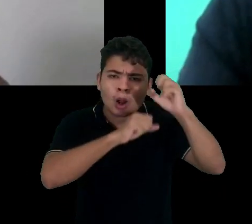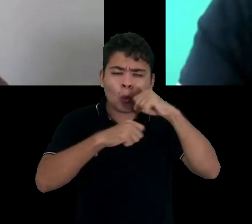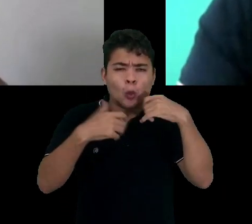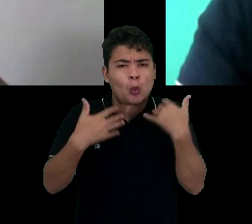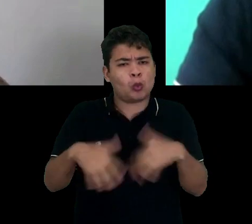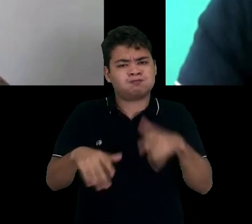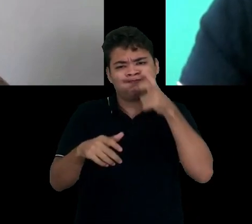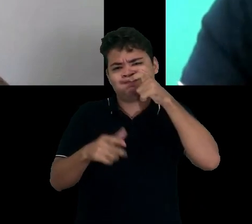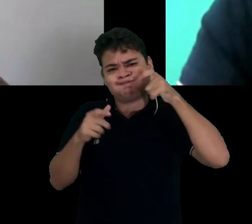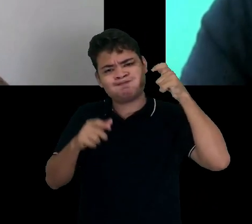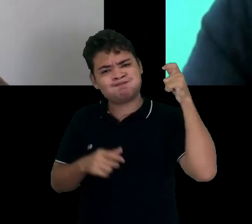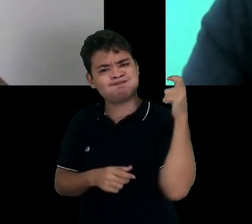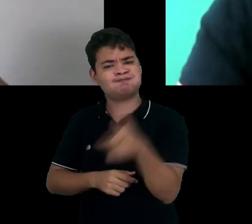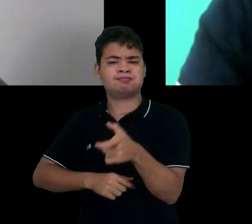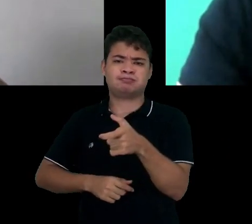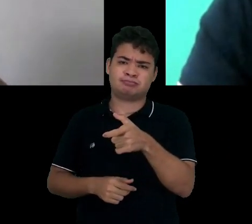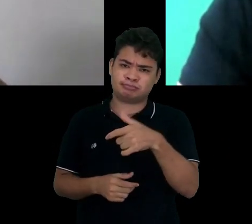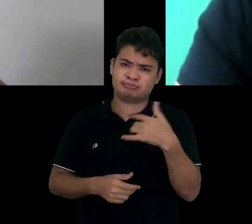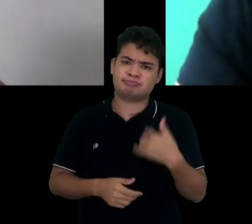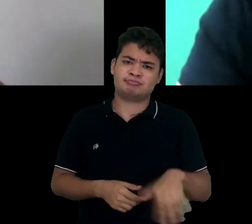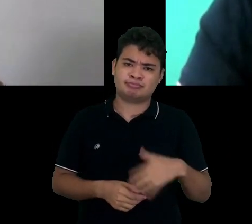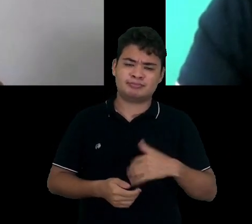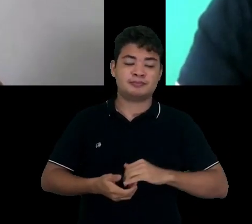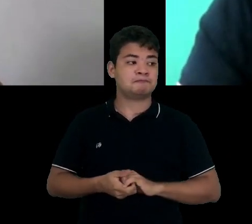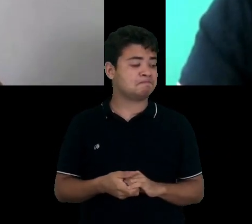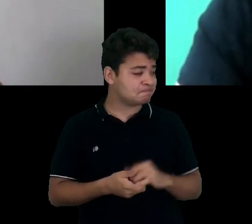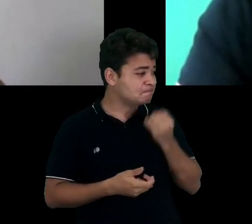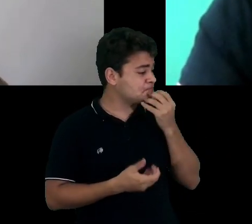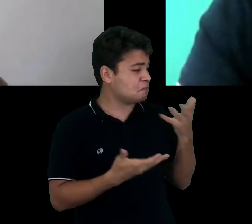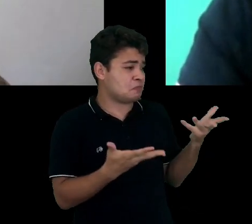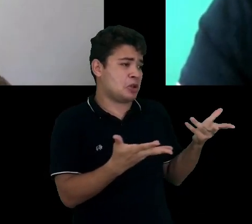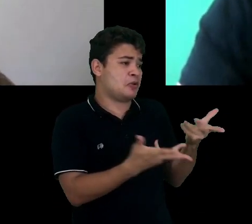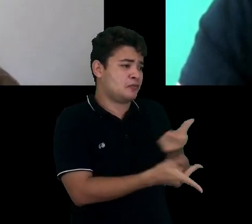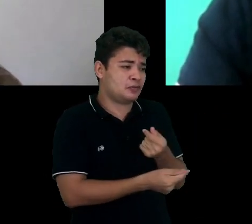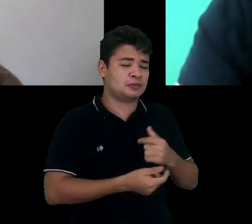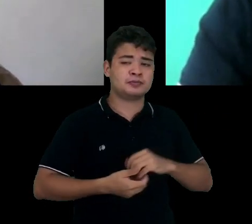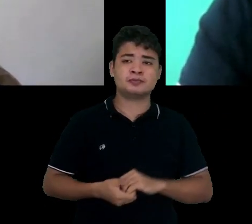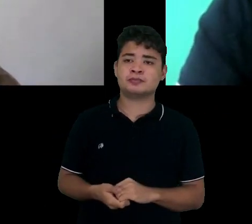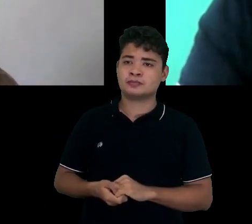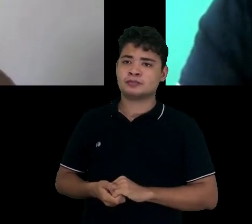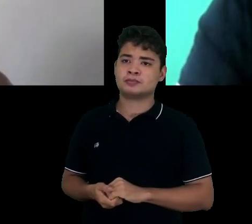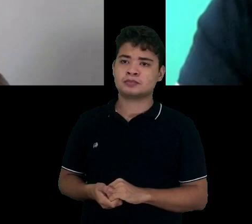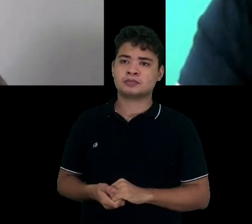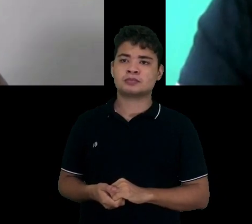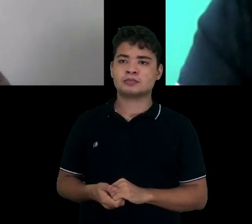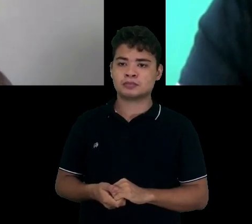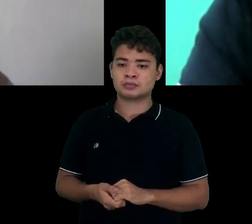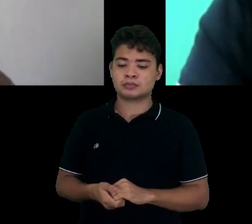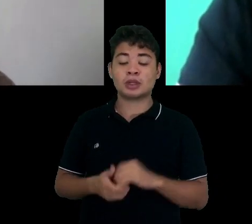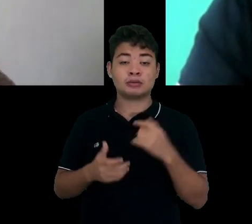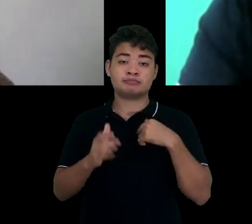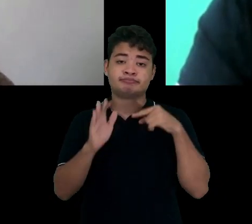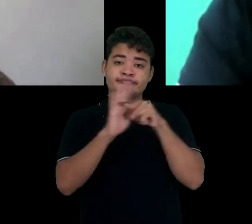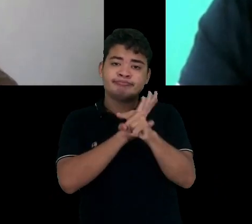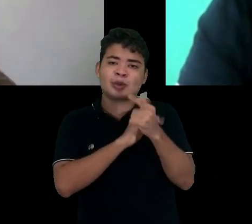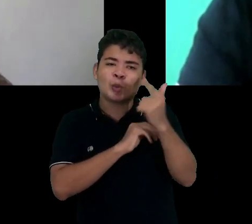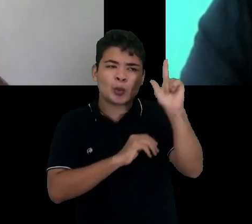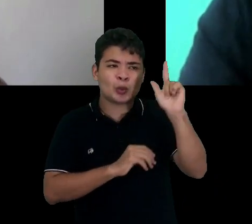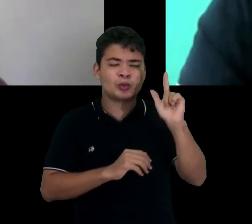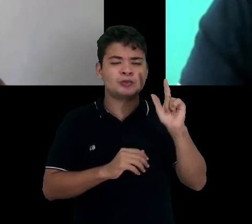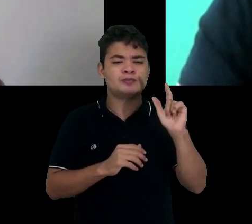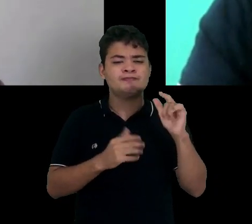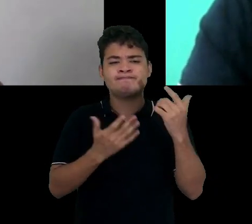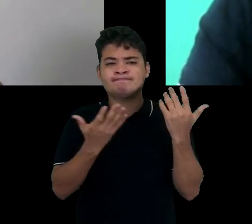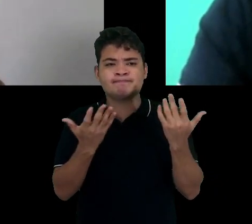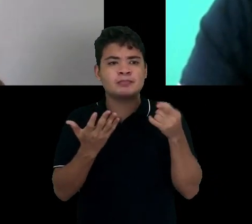é muito interessante. Muito mesmo. É maravilhoso, né? E aqui mais uma perguntinha.